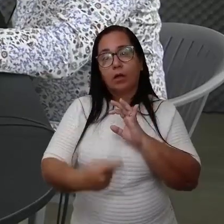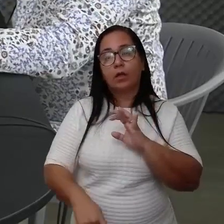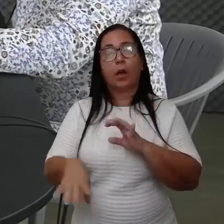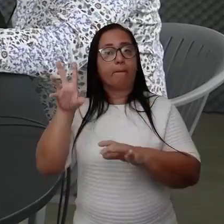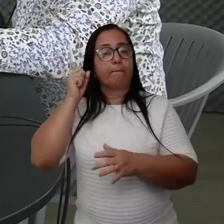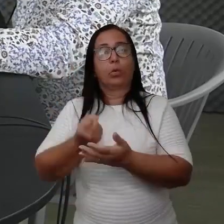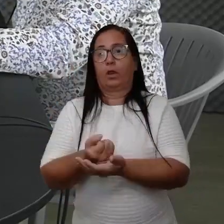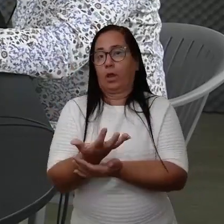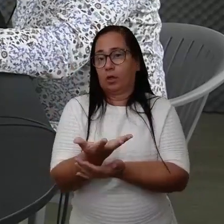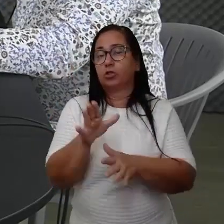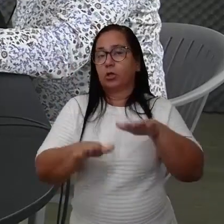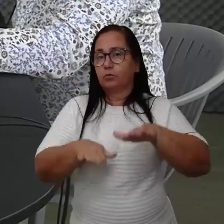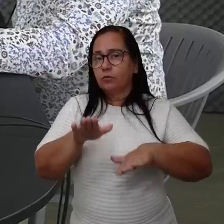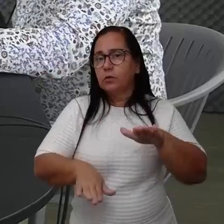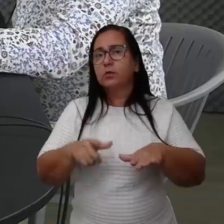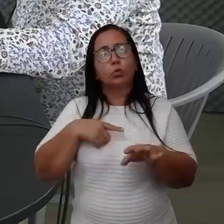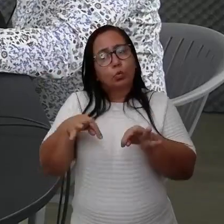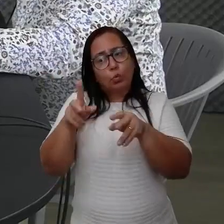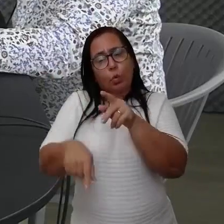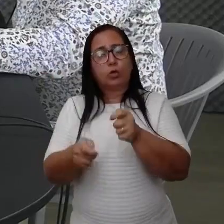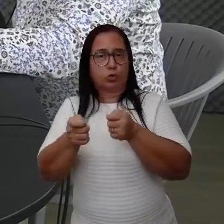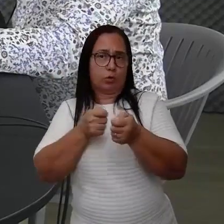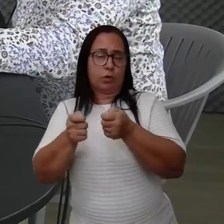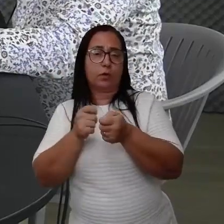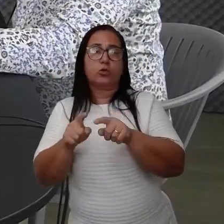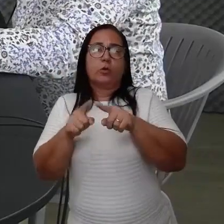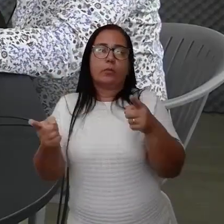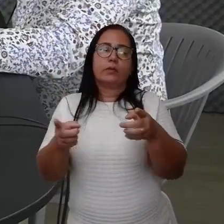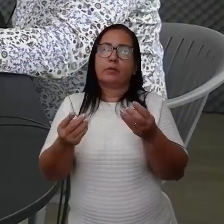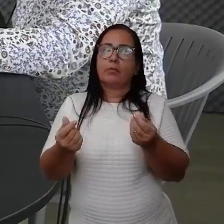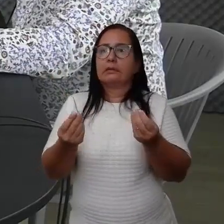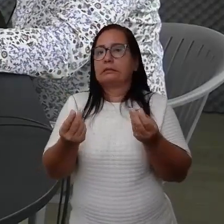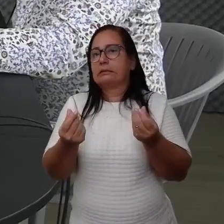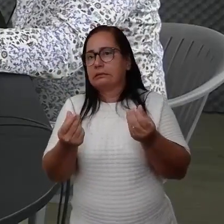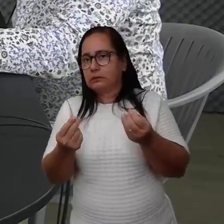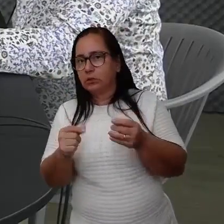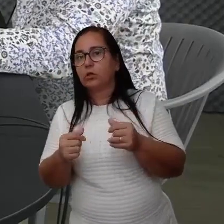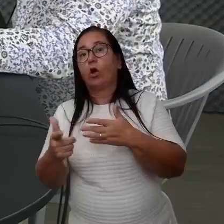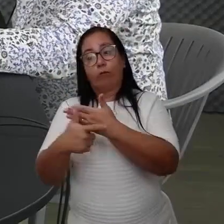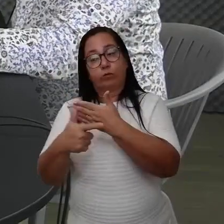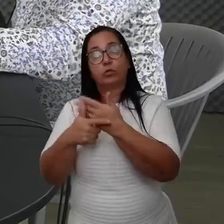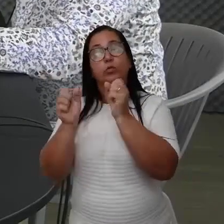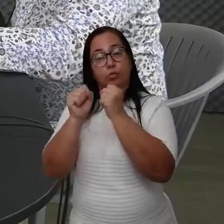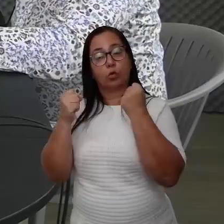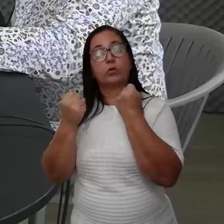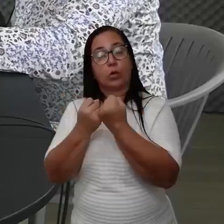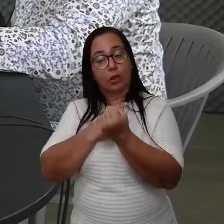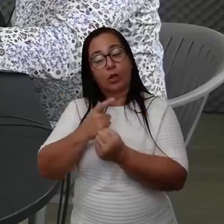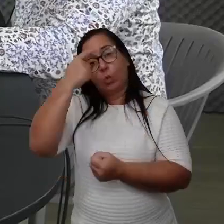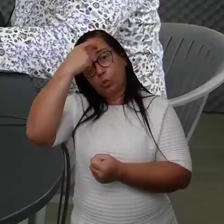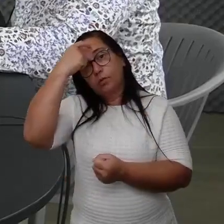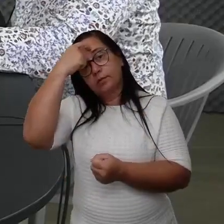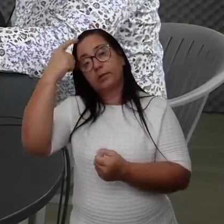Expressão Livre, que é veiculado na Rádio Folha, isso tudo é jornalismo, mas é aquele jornalismo com função social, que tem a consciência